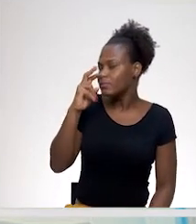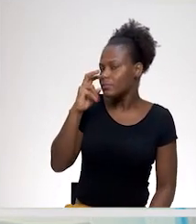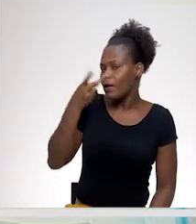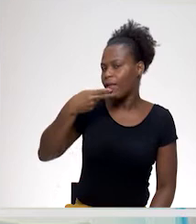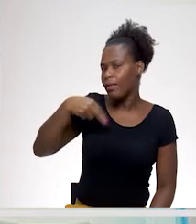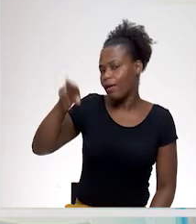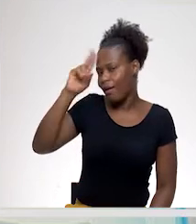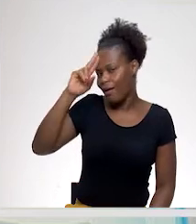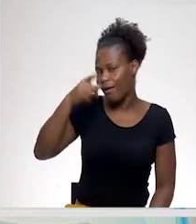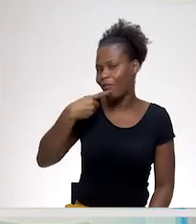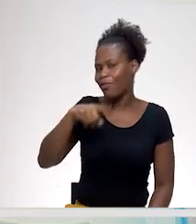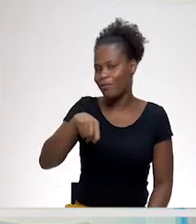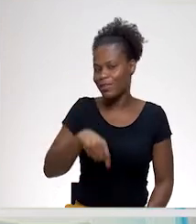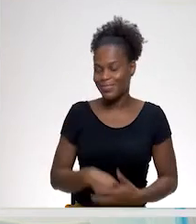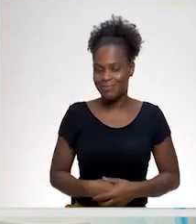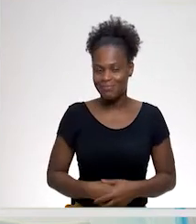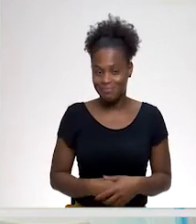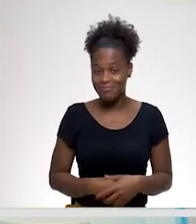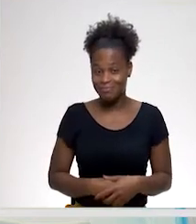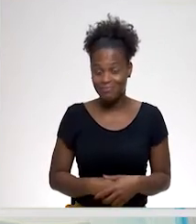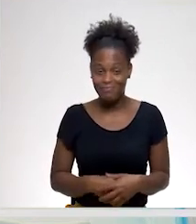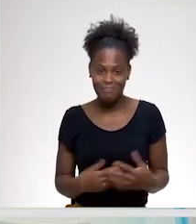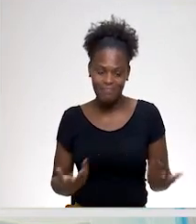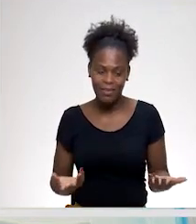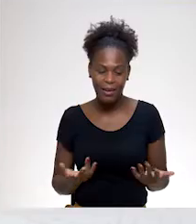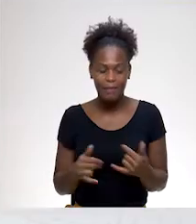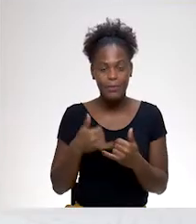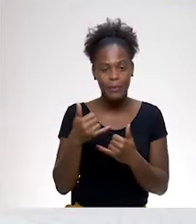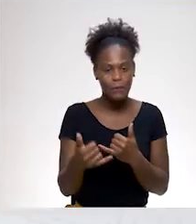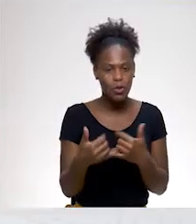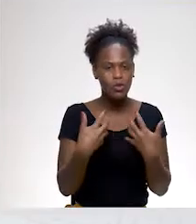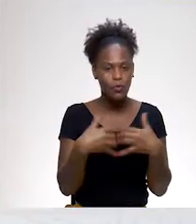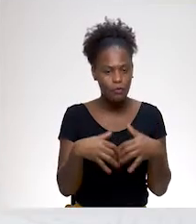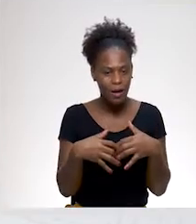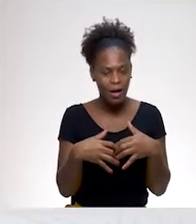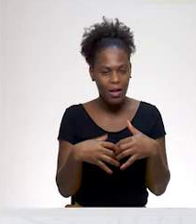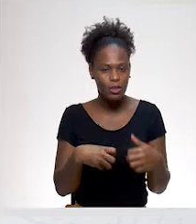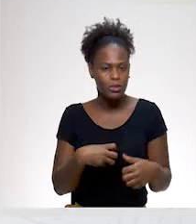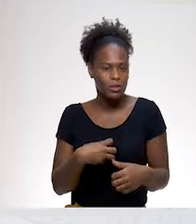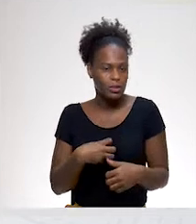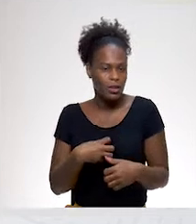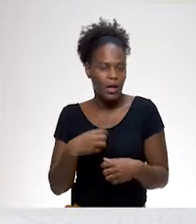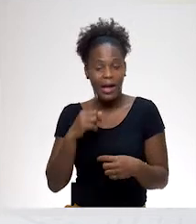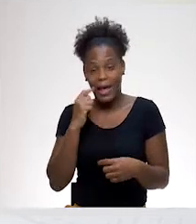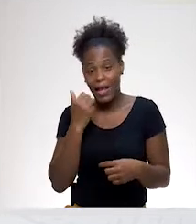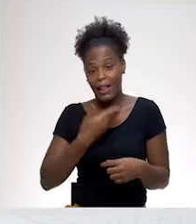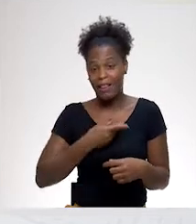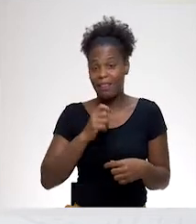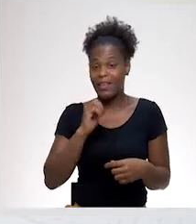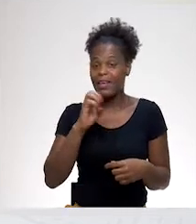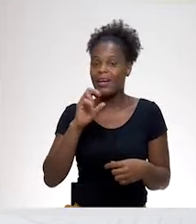o olfato, nos enganou. Depois de ter duvidado dos sentidos,